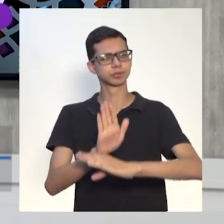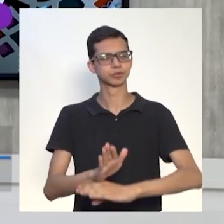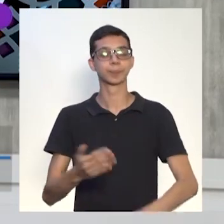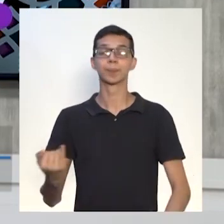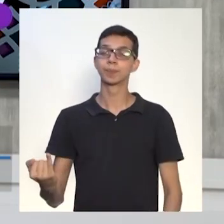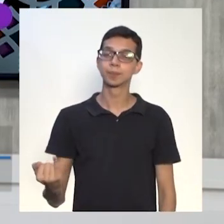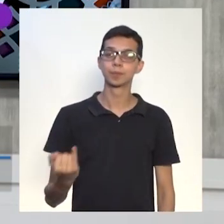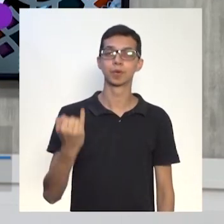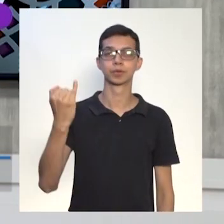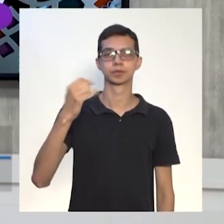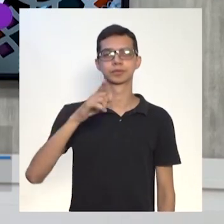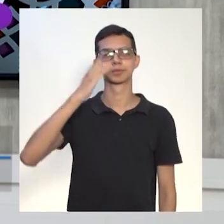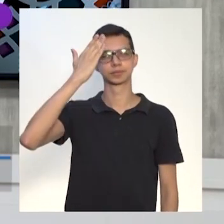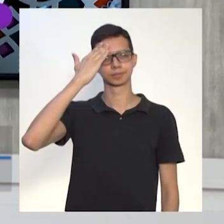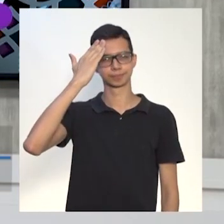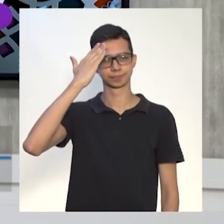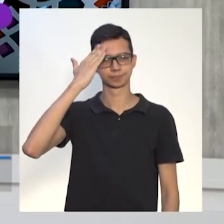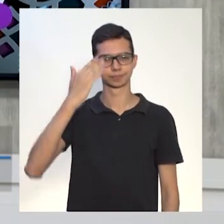de como...